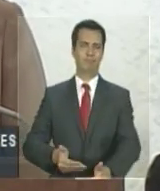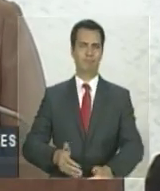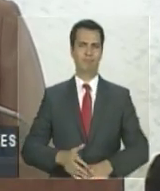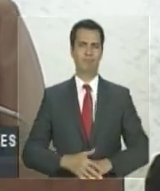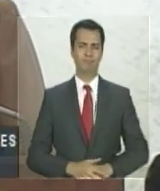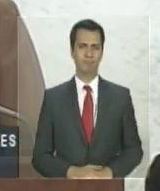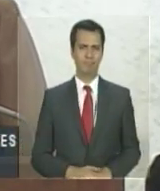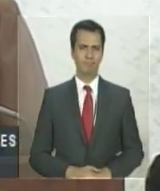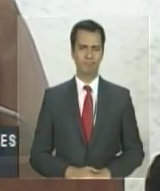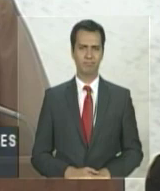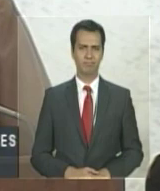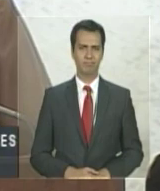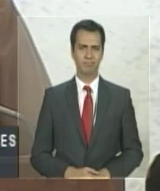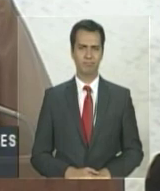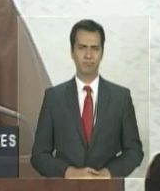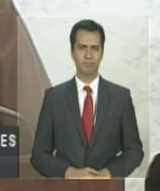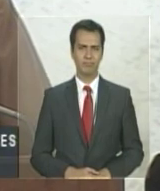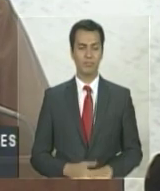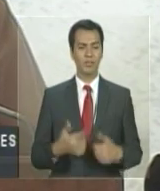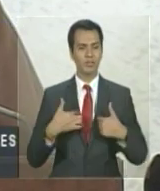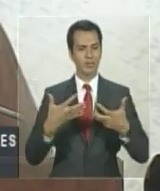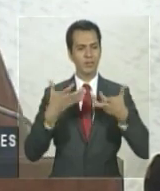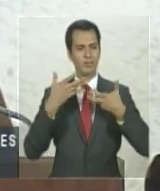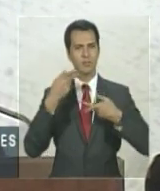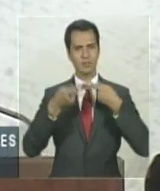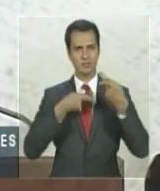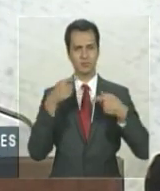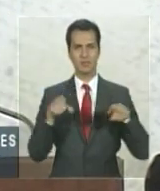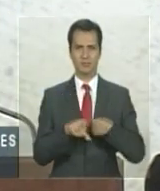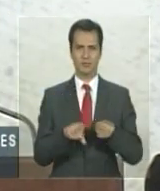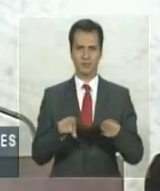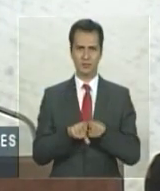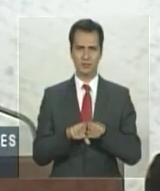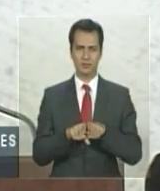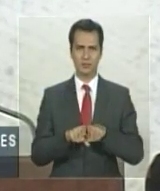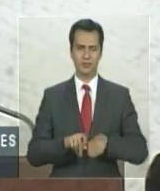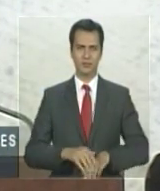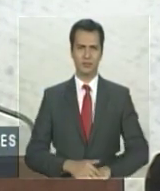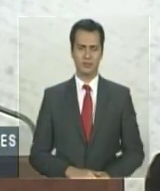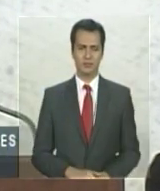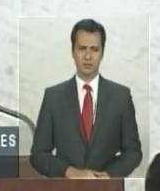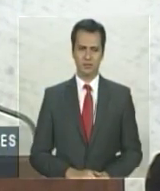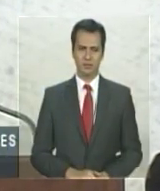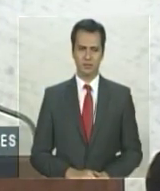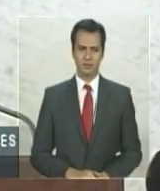nós. Eu queria dizer que, mais do que